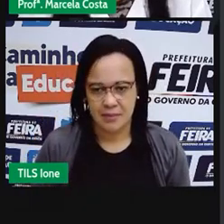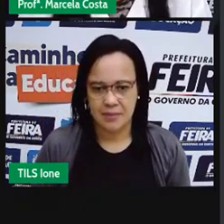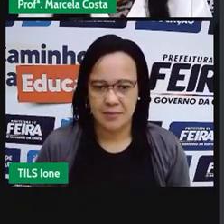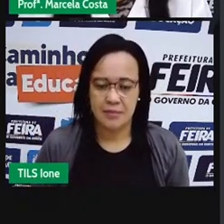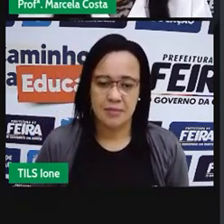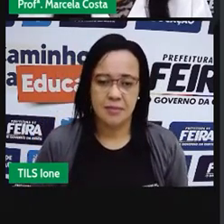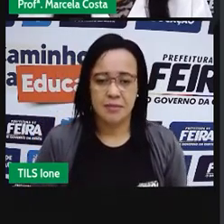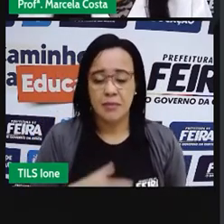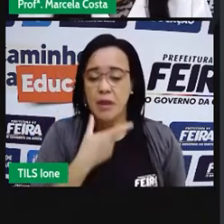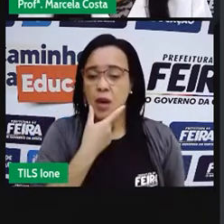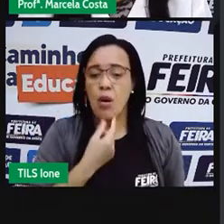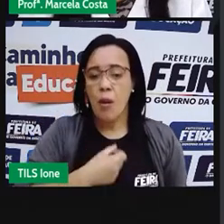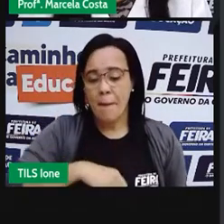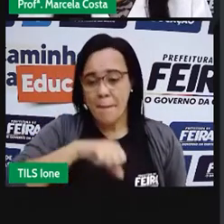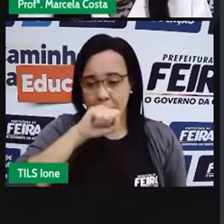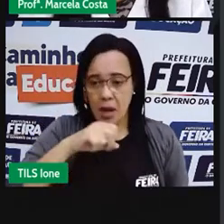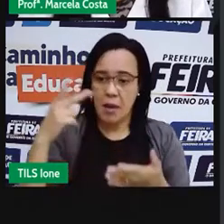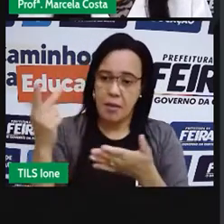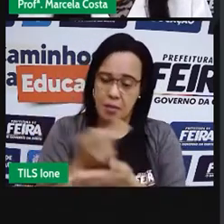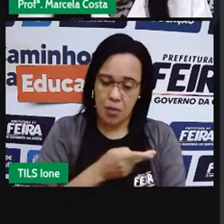O pai procurou por um tempo